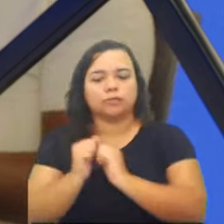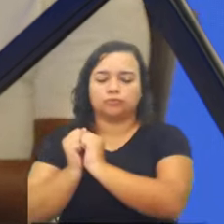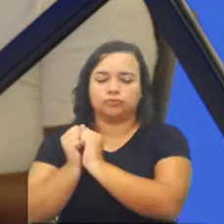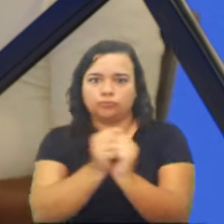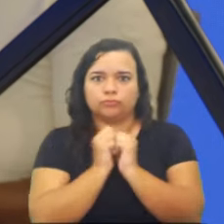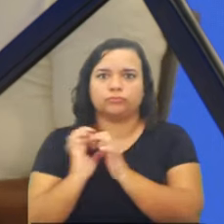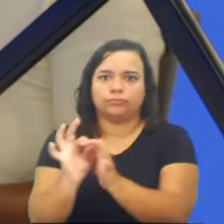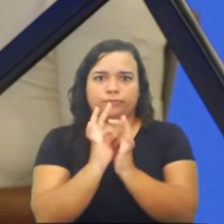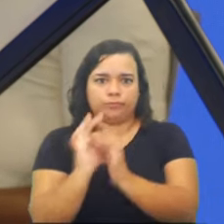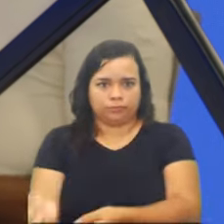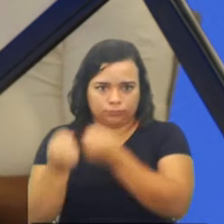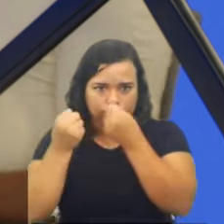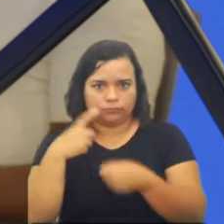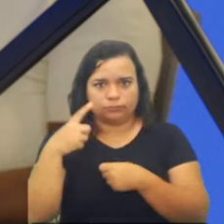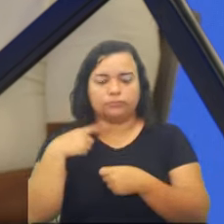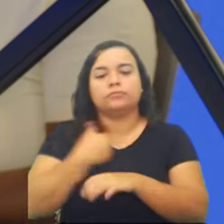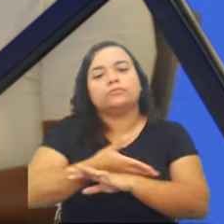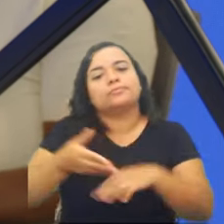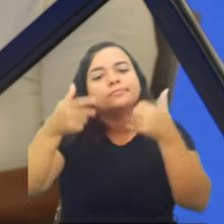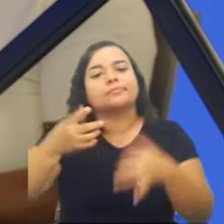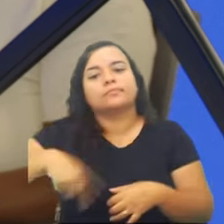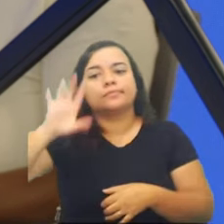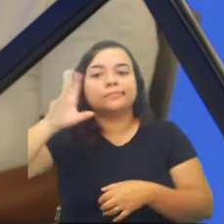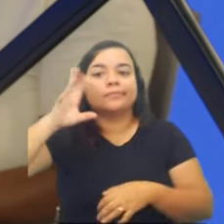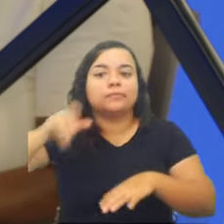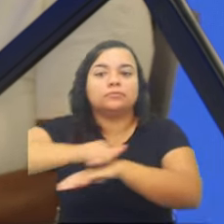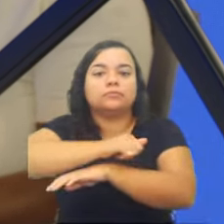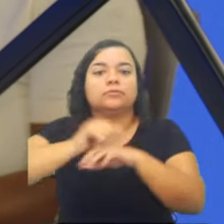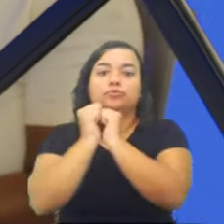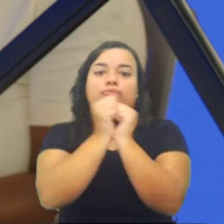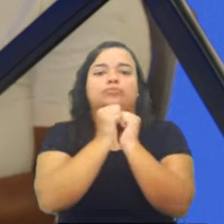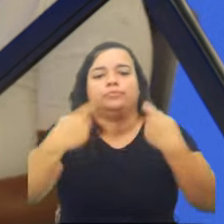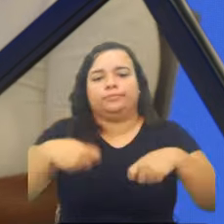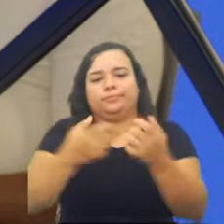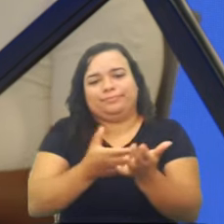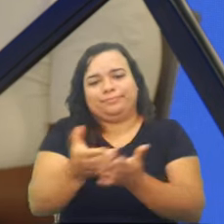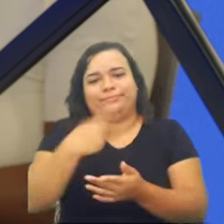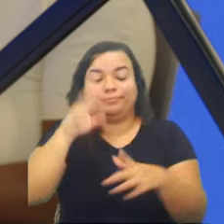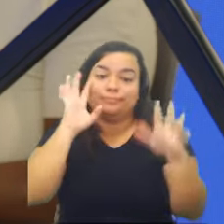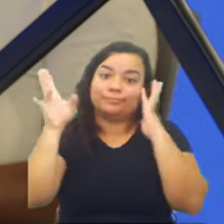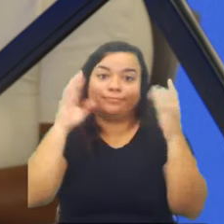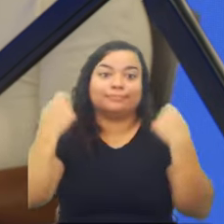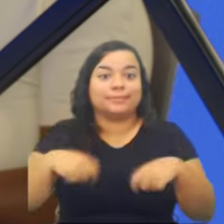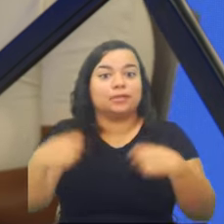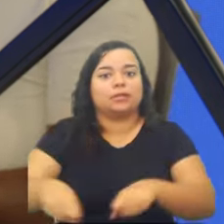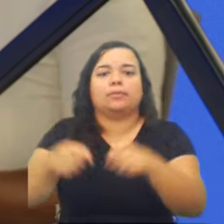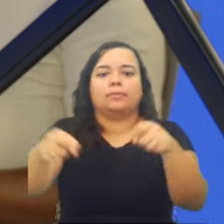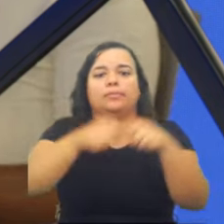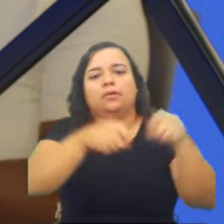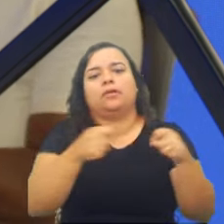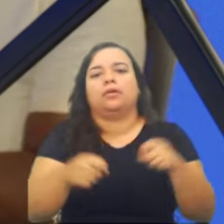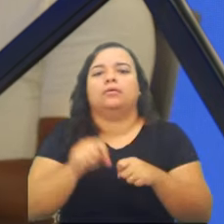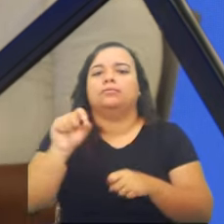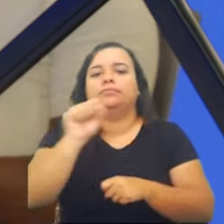juntos a gente tiver eu costumo falar assim a gente precisa começar a pensar em estratégia juntos porque a gente precisa começar